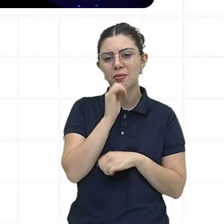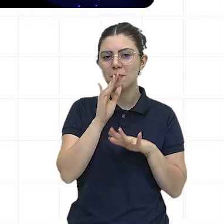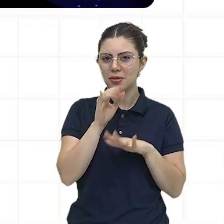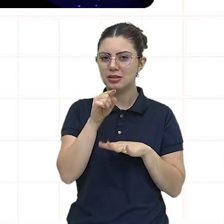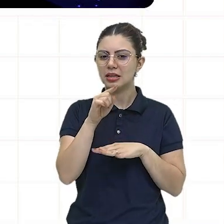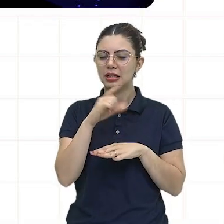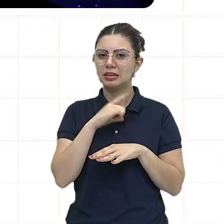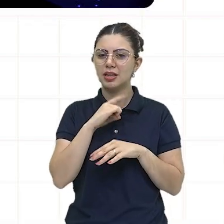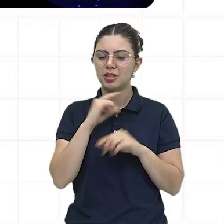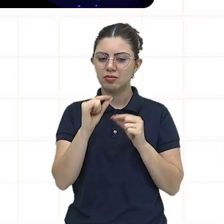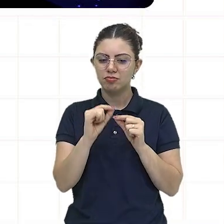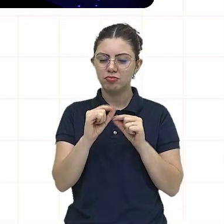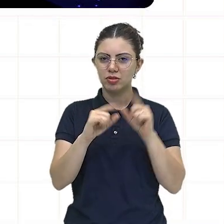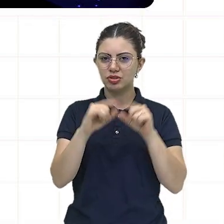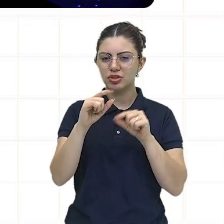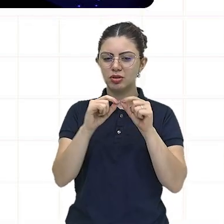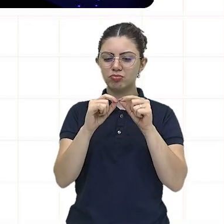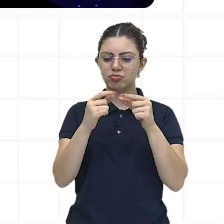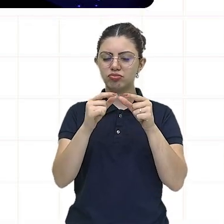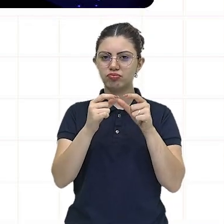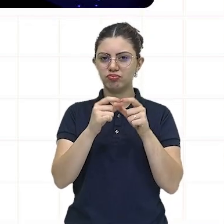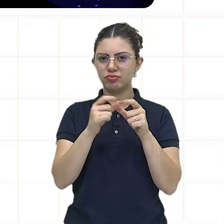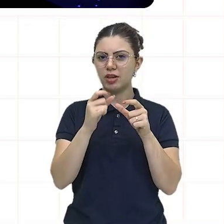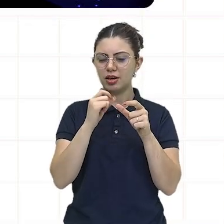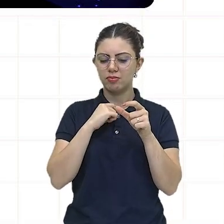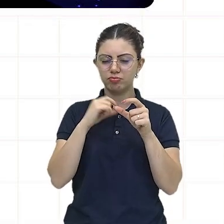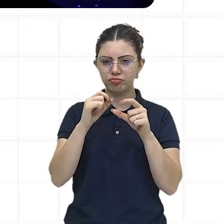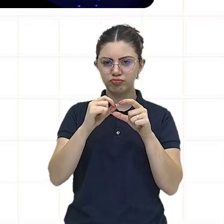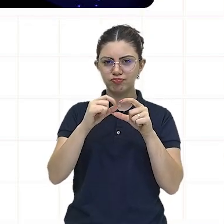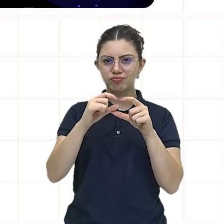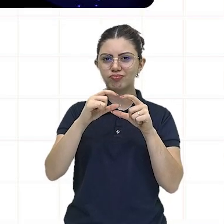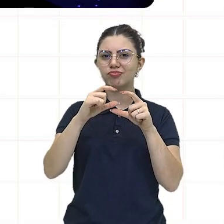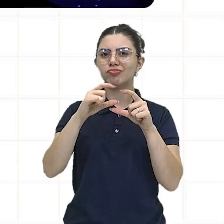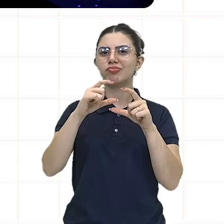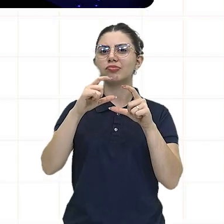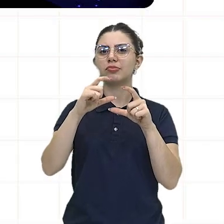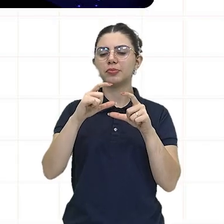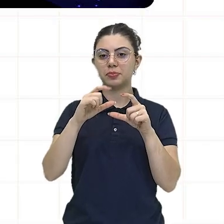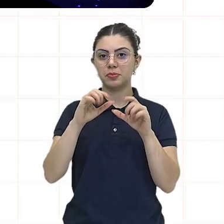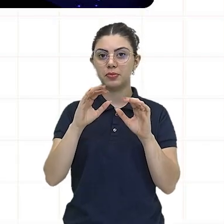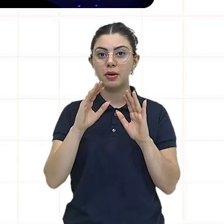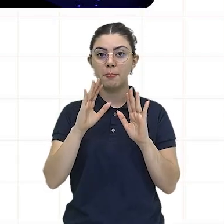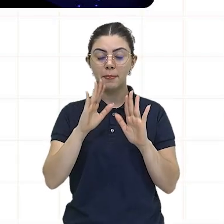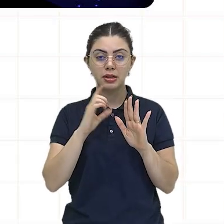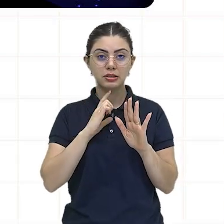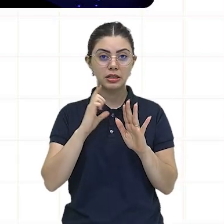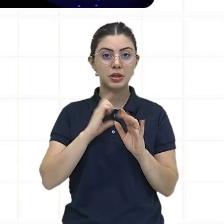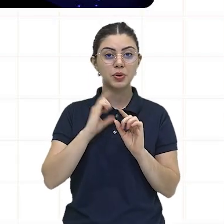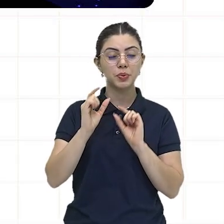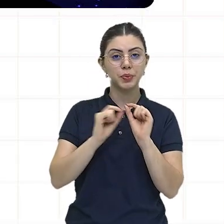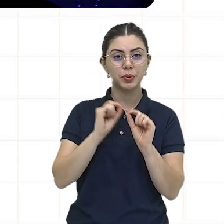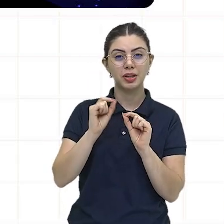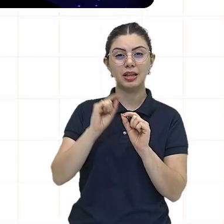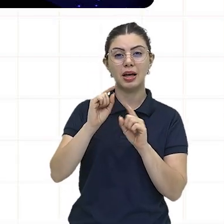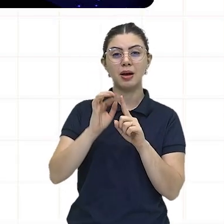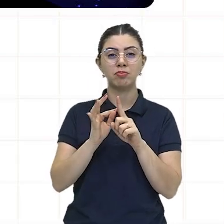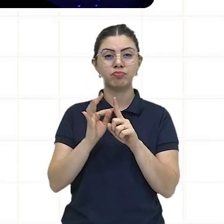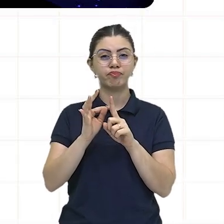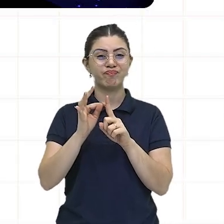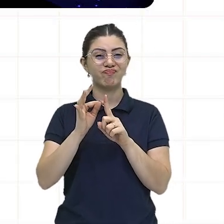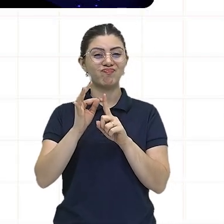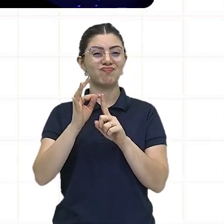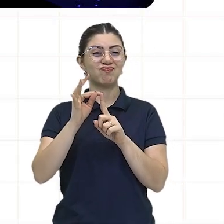continua crescendo. Quando ocorre o aumento da temperatura a milhões